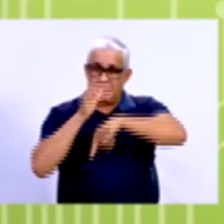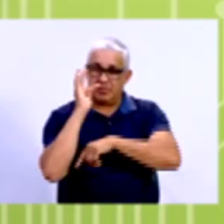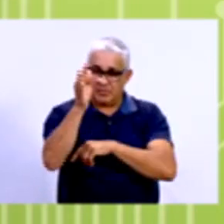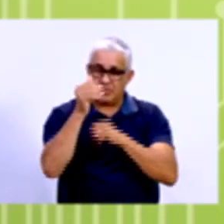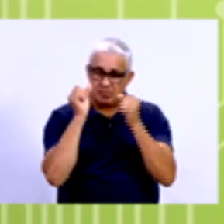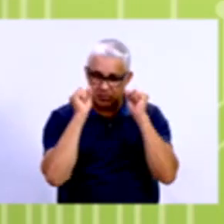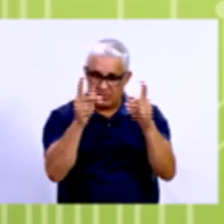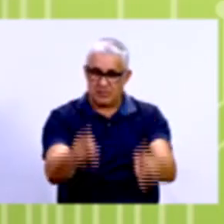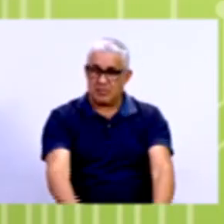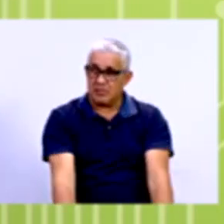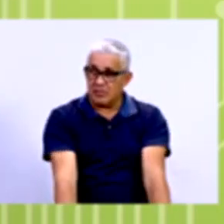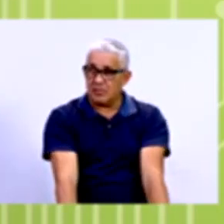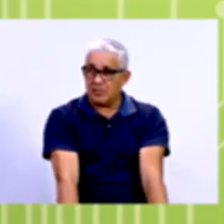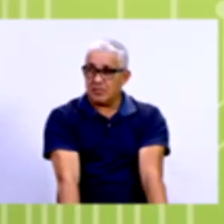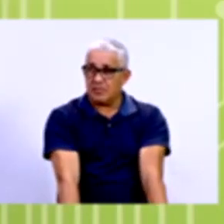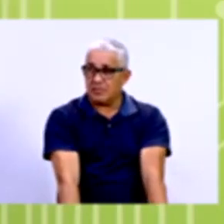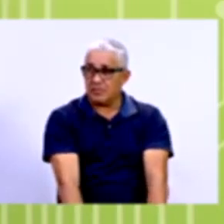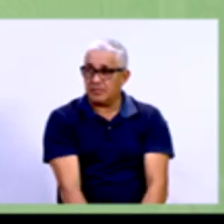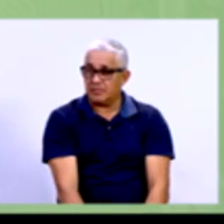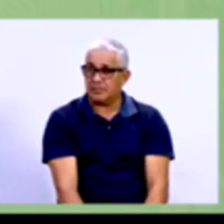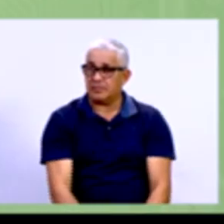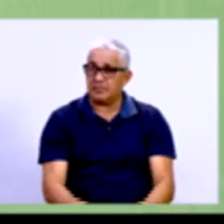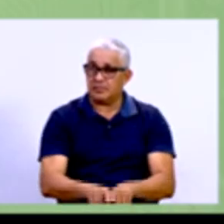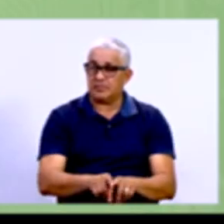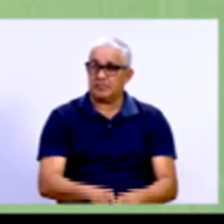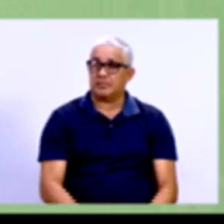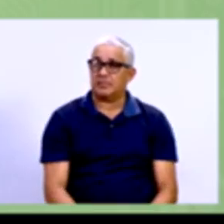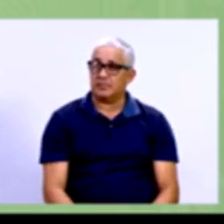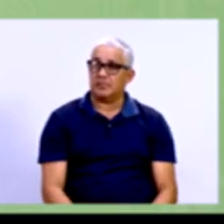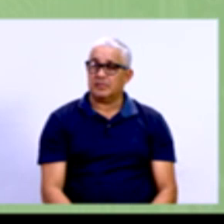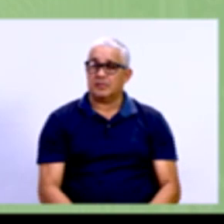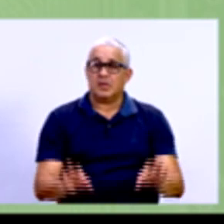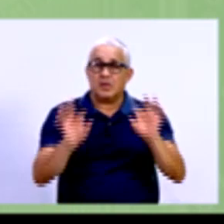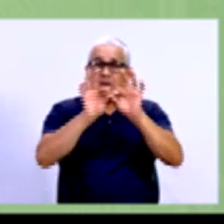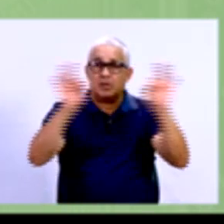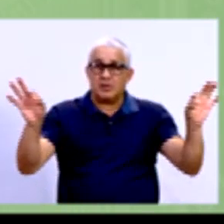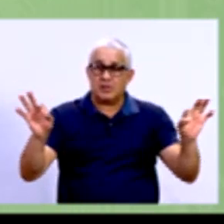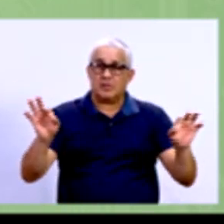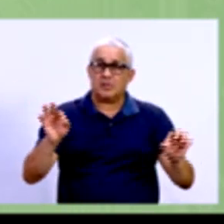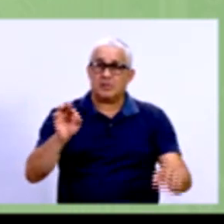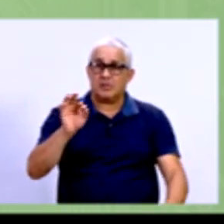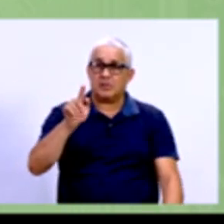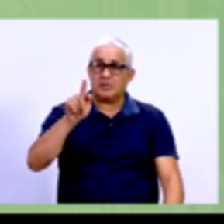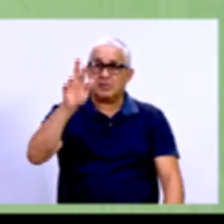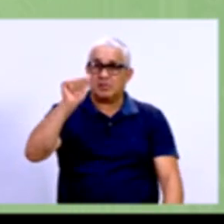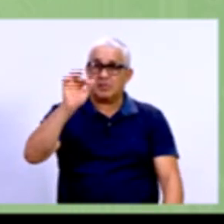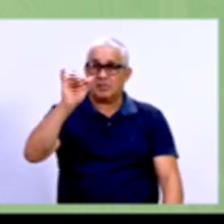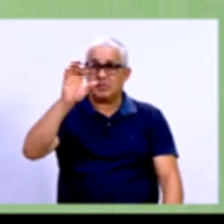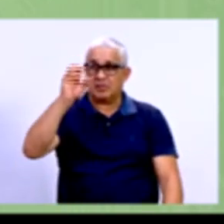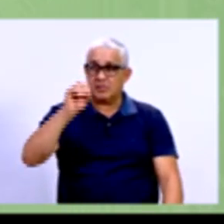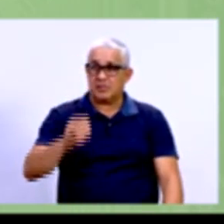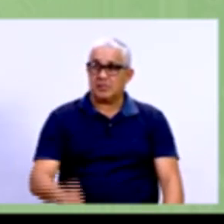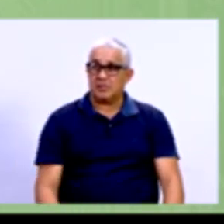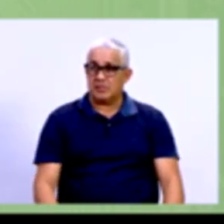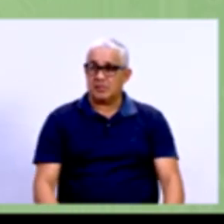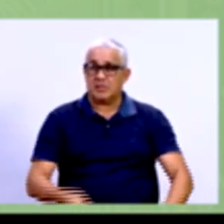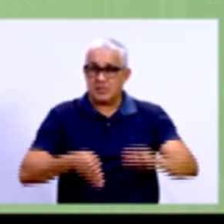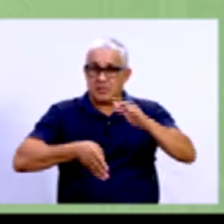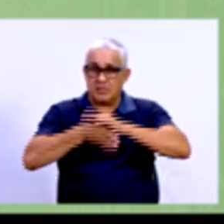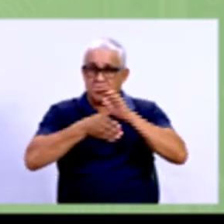tá? Temos também o gráfico de linha para finalizar. O gráfico de múltiplas